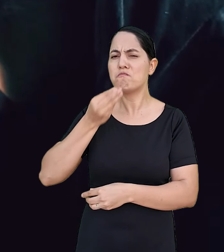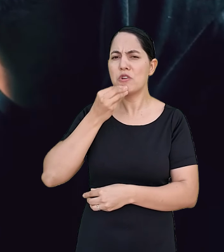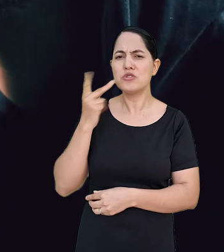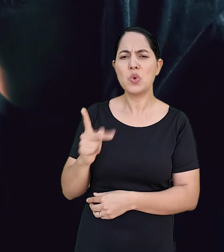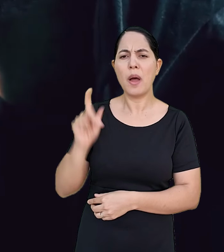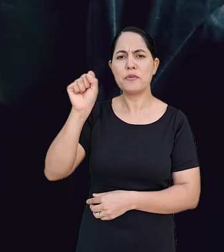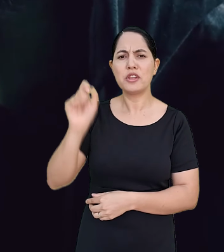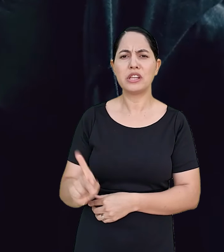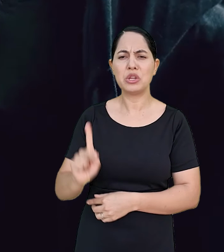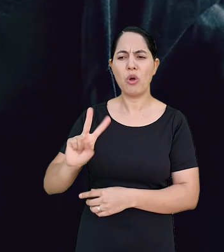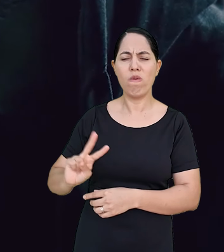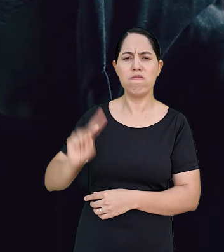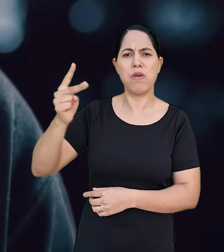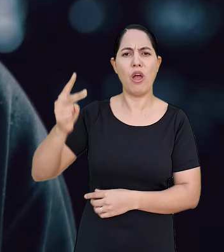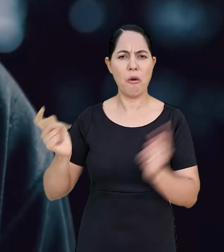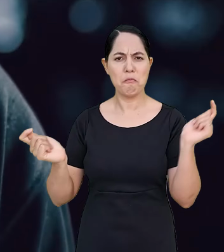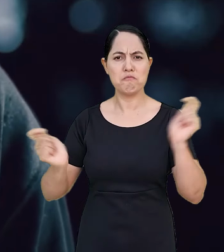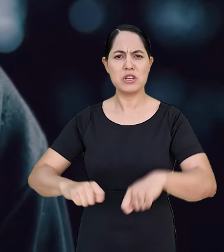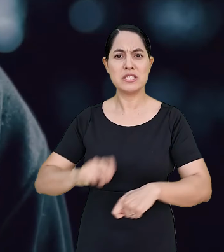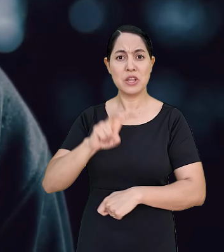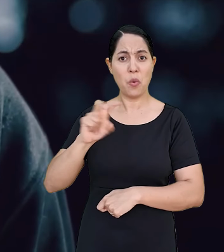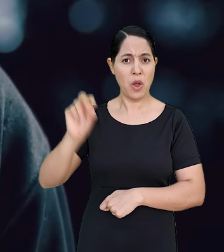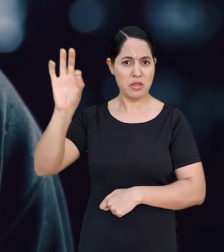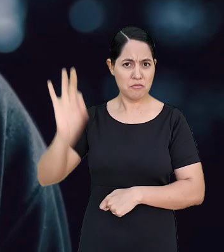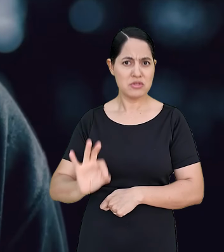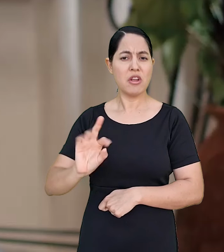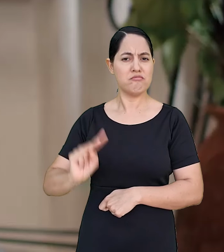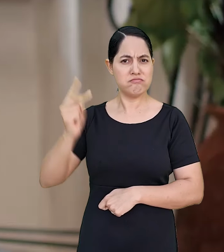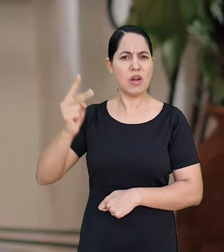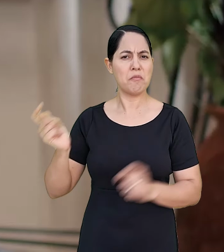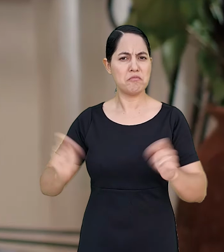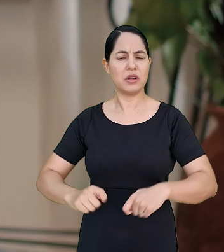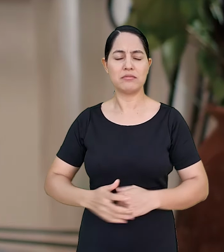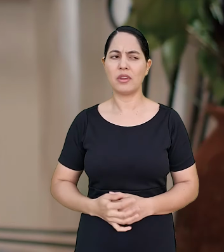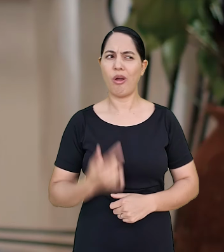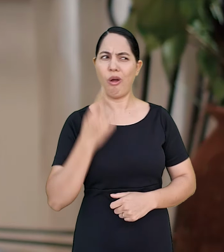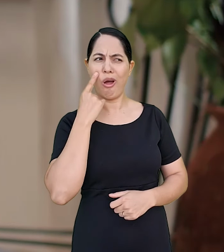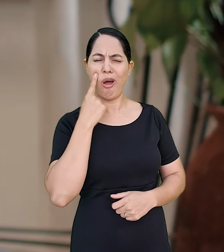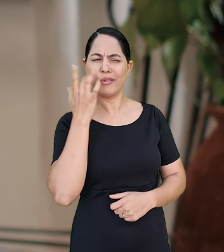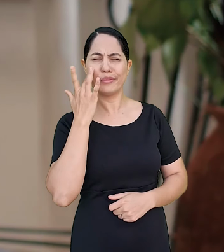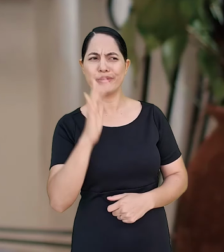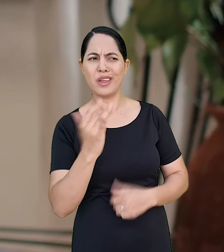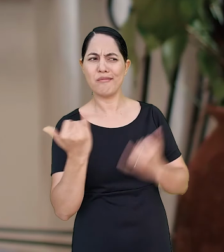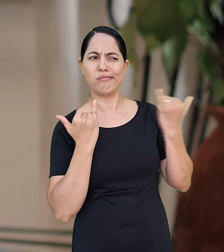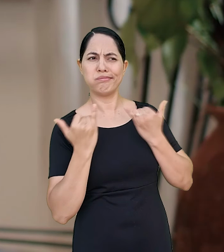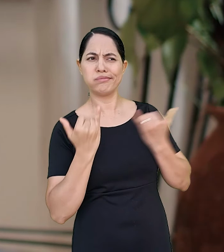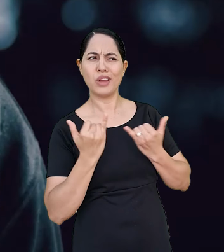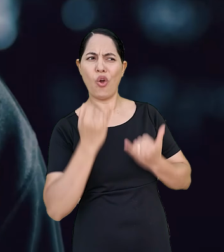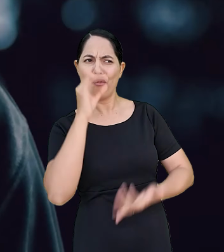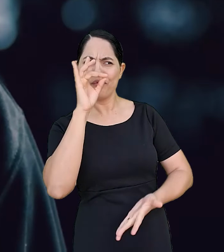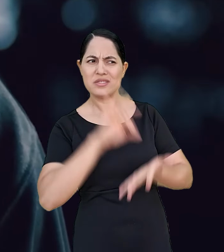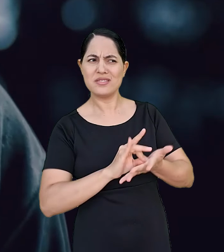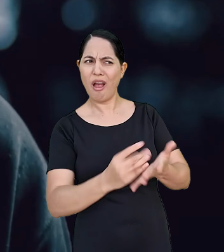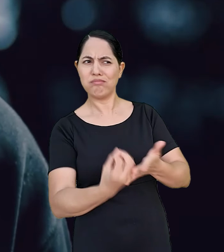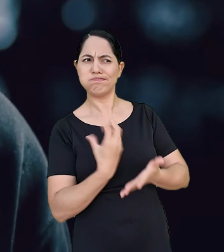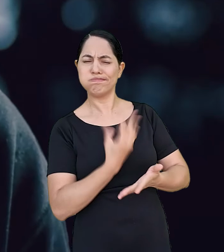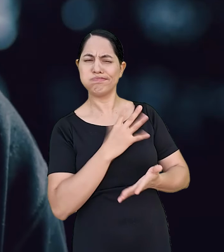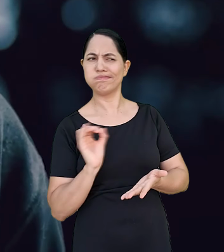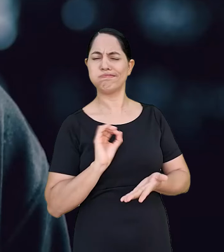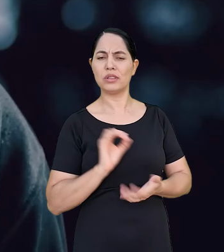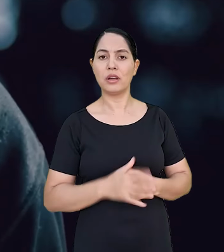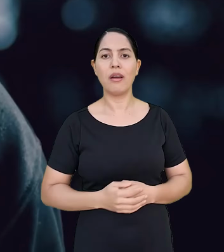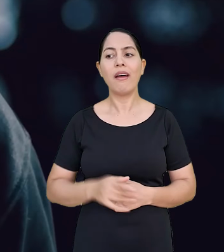aumentar o valor da sua aposentadoria, viu? Em mais de 50%. Olha, eu não sei. Eu não recebi nenhuma informação oficial. É assim mesmo,